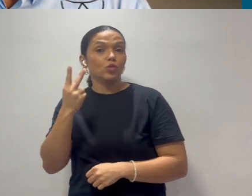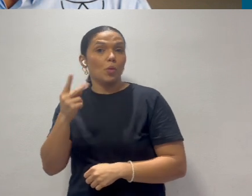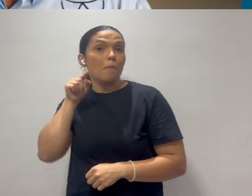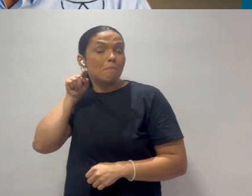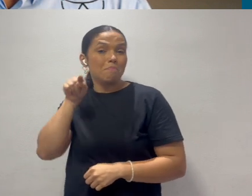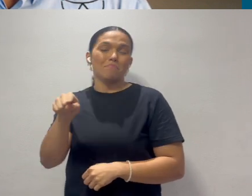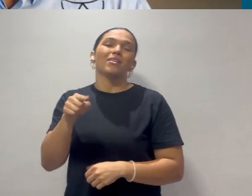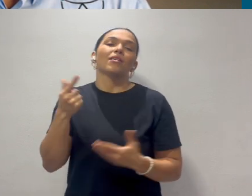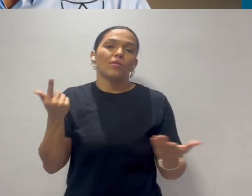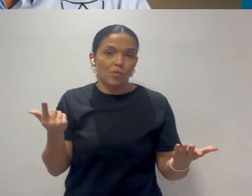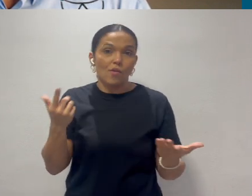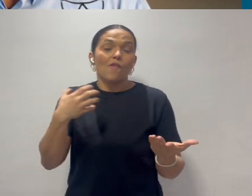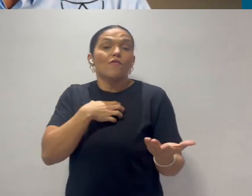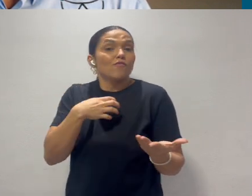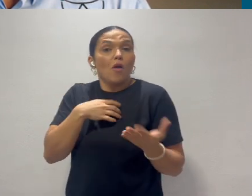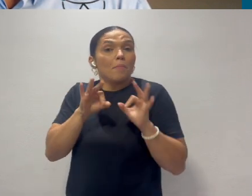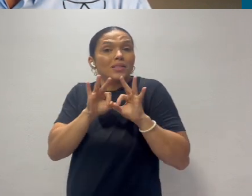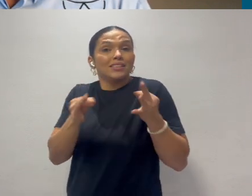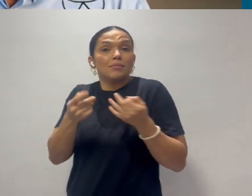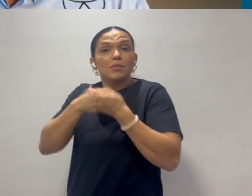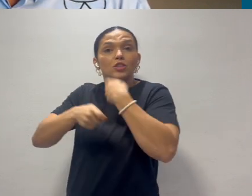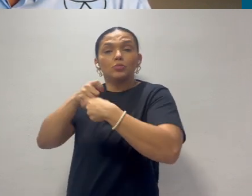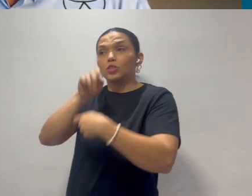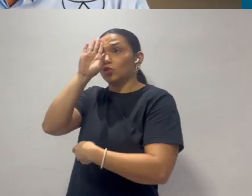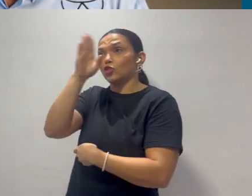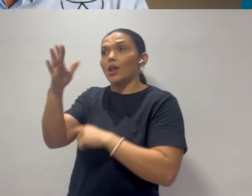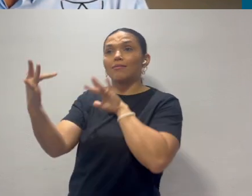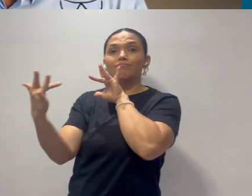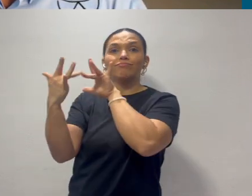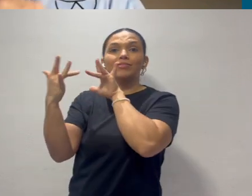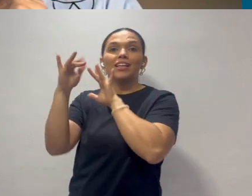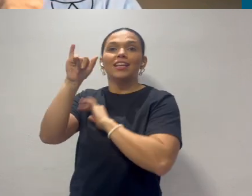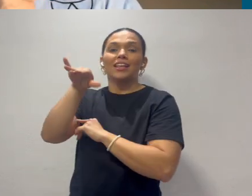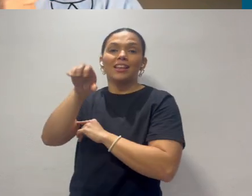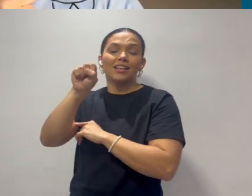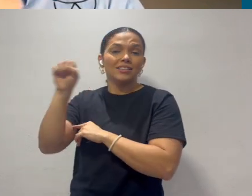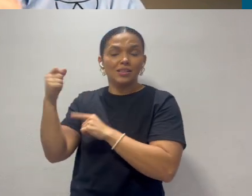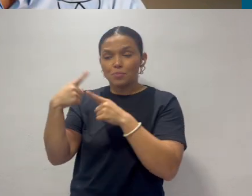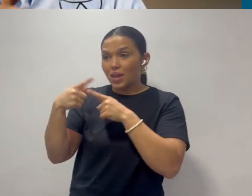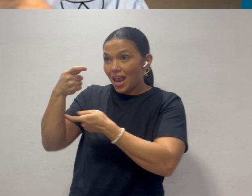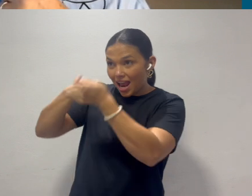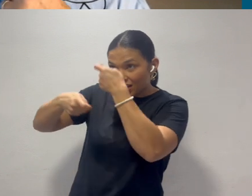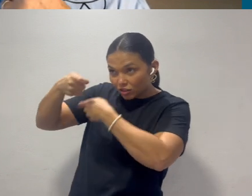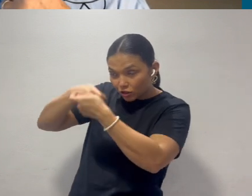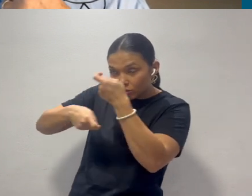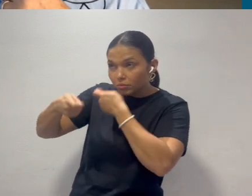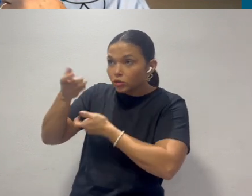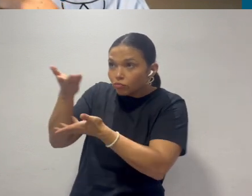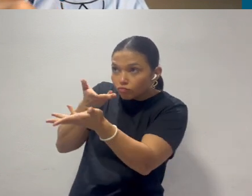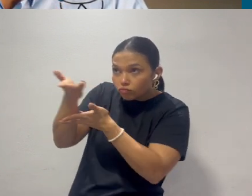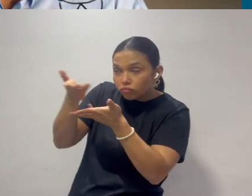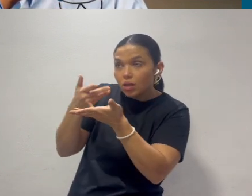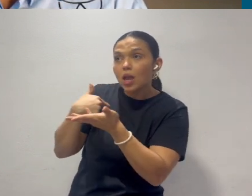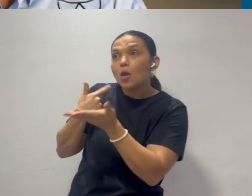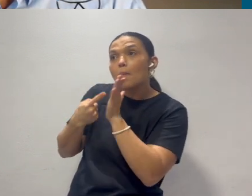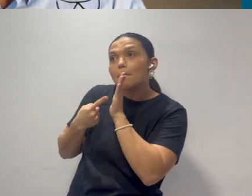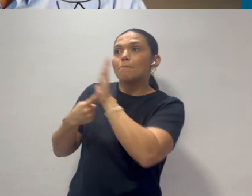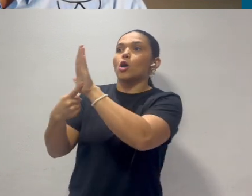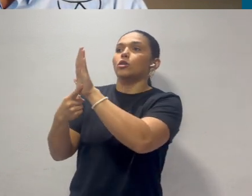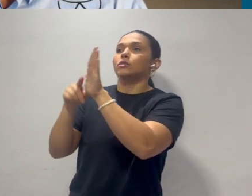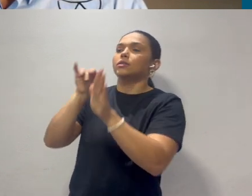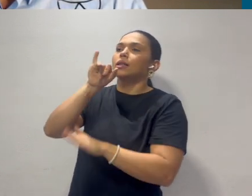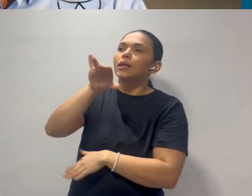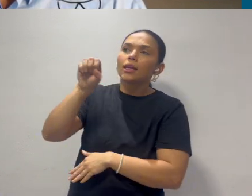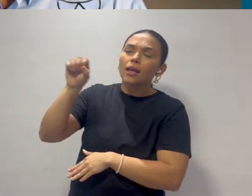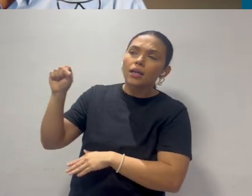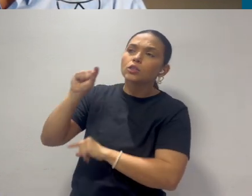forma administrativa. Por quê? Porque na forma administrativa você consegue sinalizar e pontuar tudo o que precisa ser